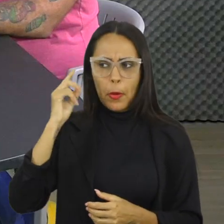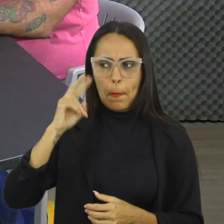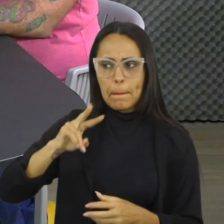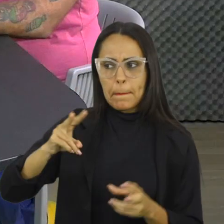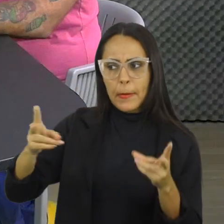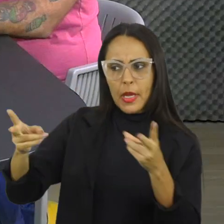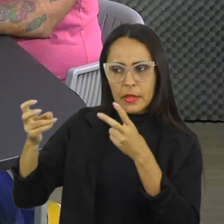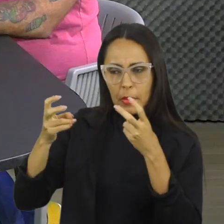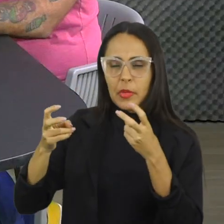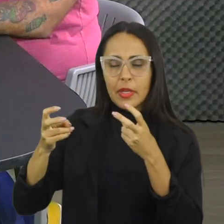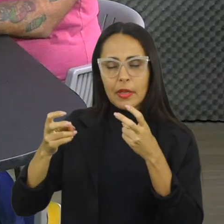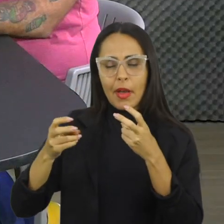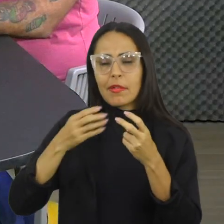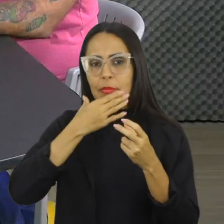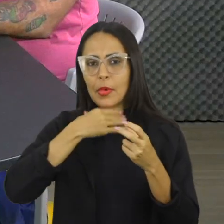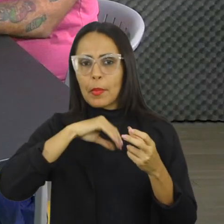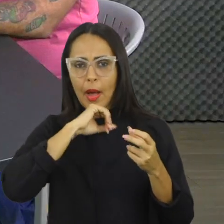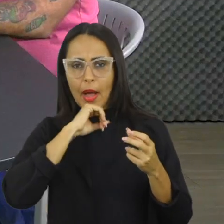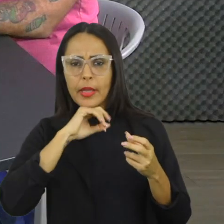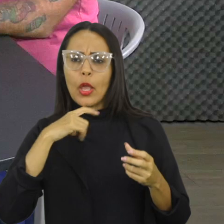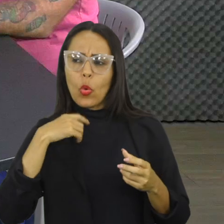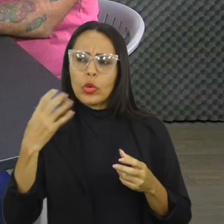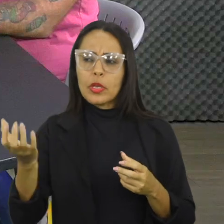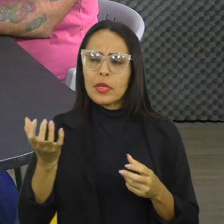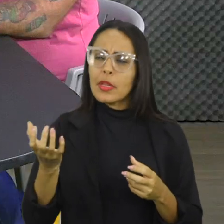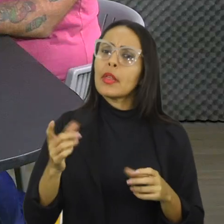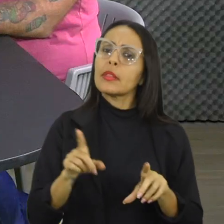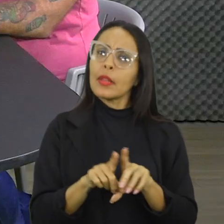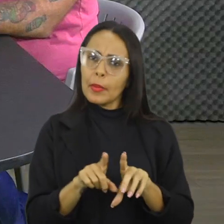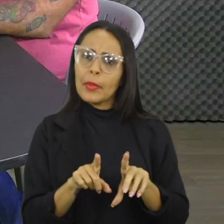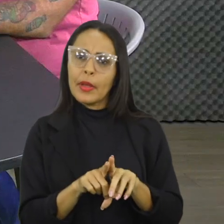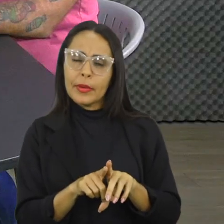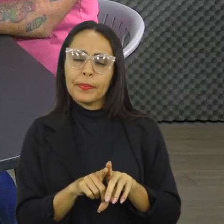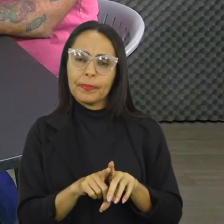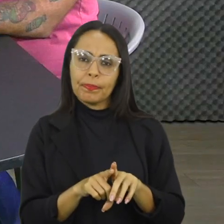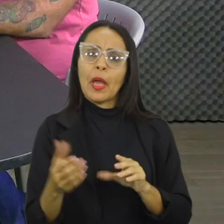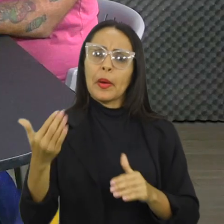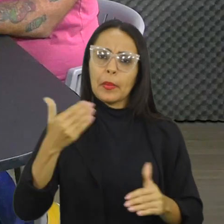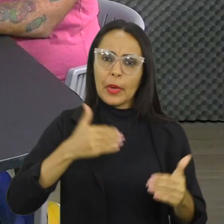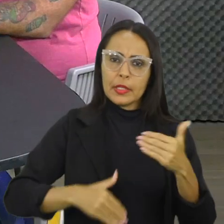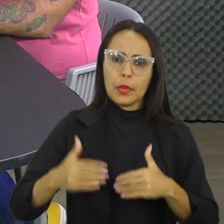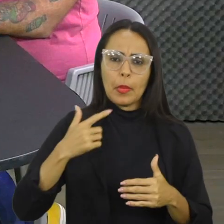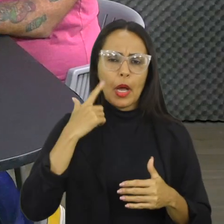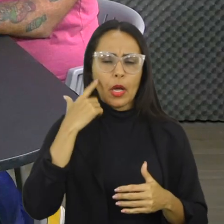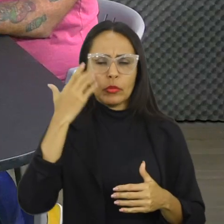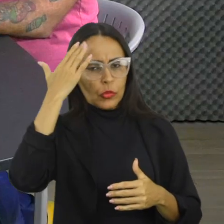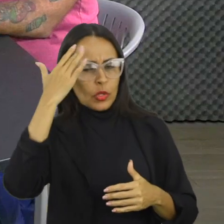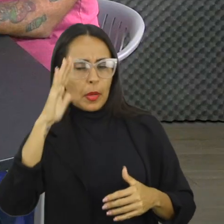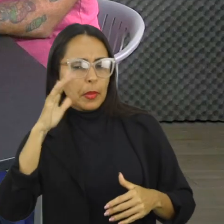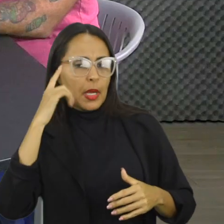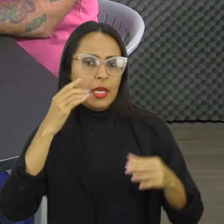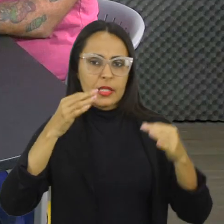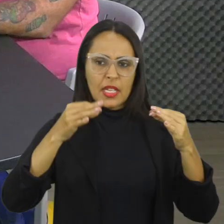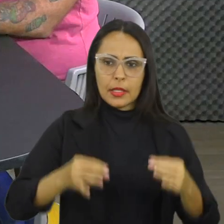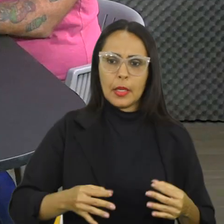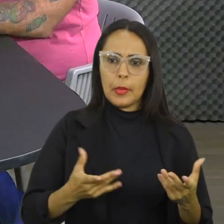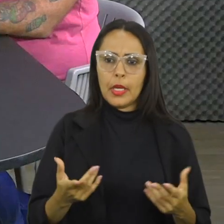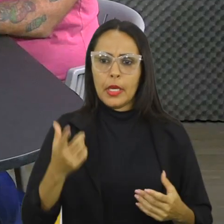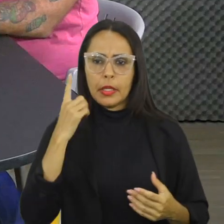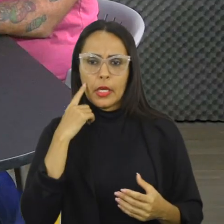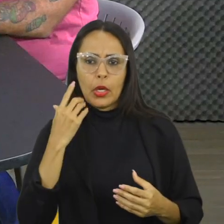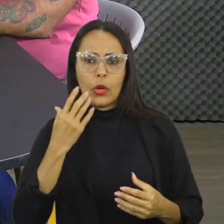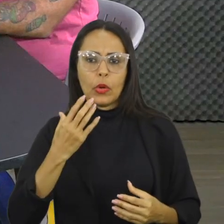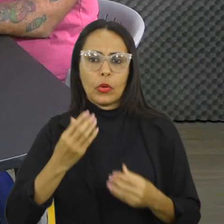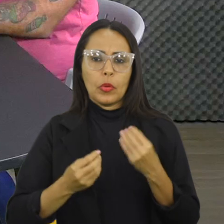eu queria tê-la, eu queria participar disso. Eu não sabia exatamente o que ia custar, como é